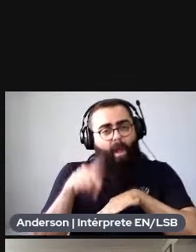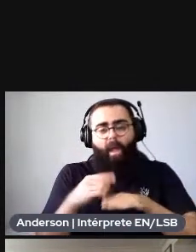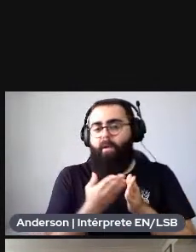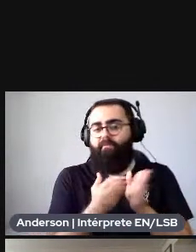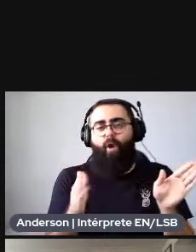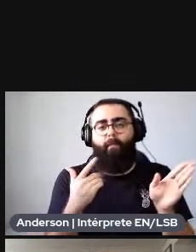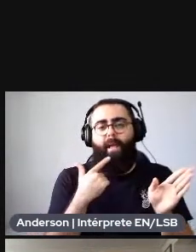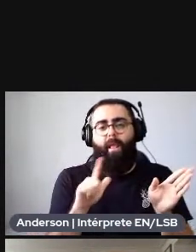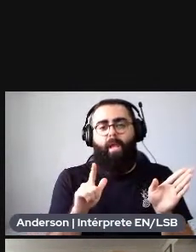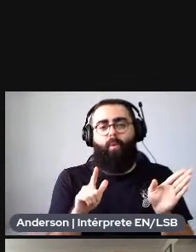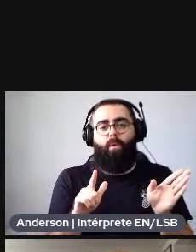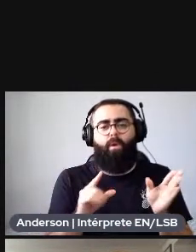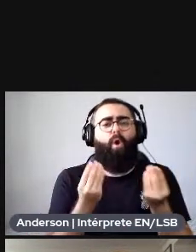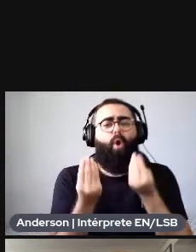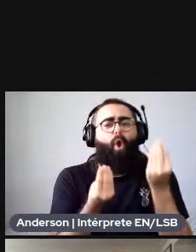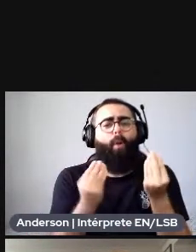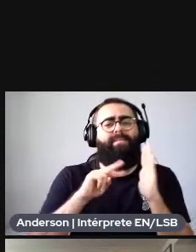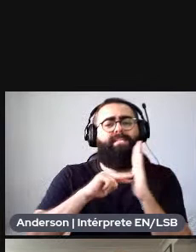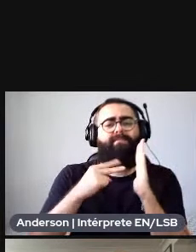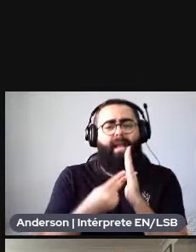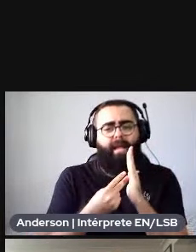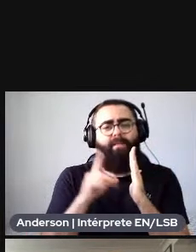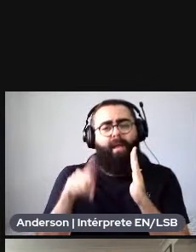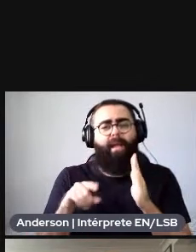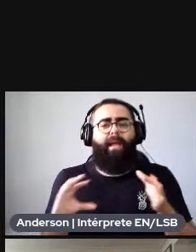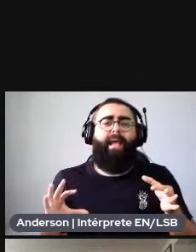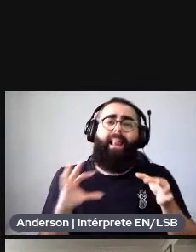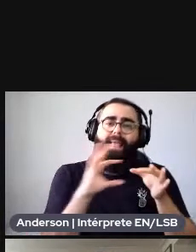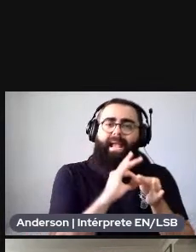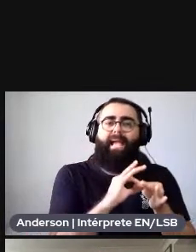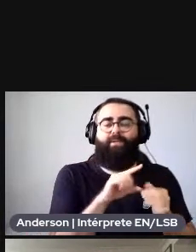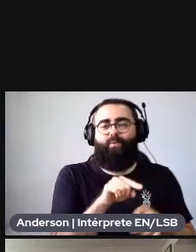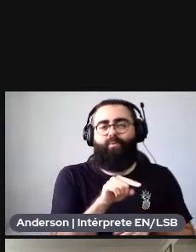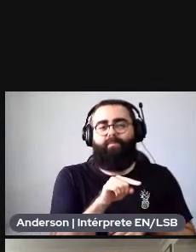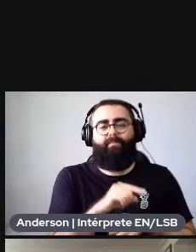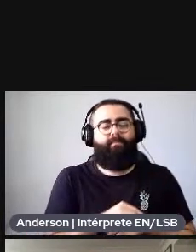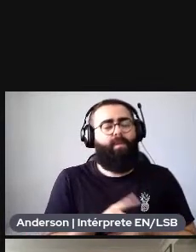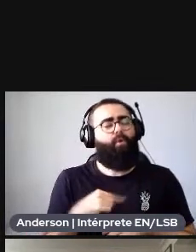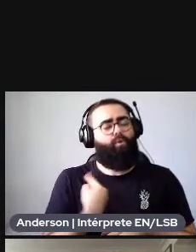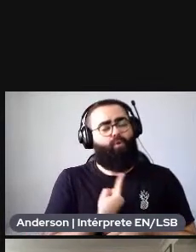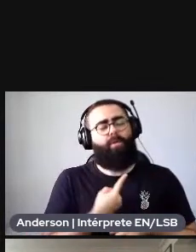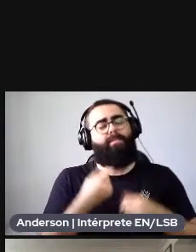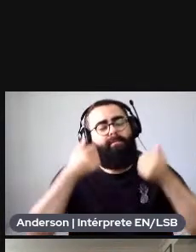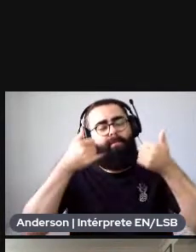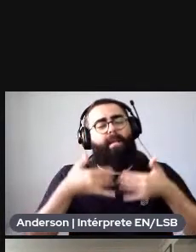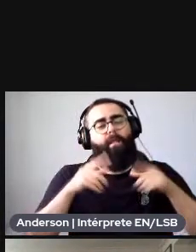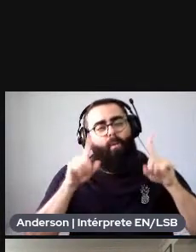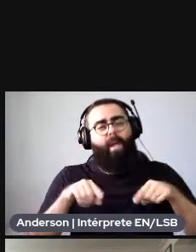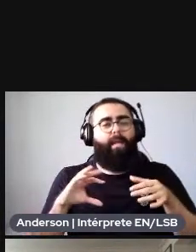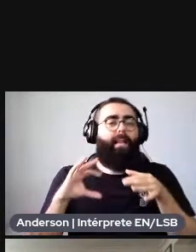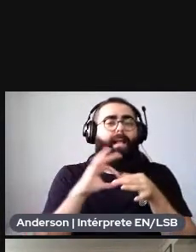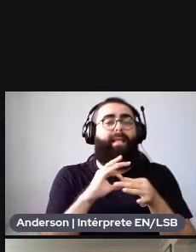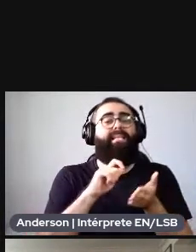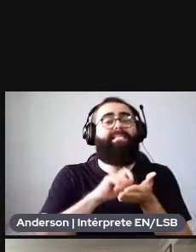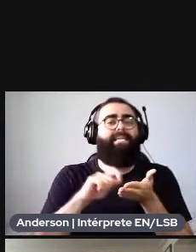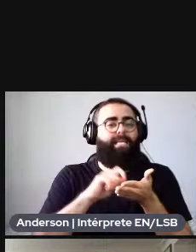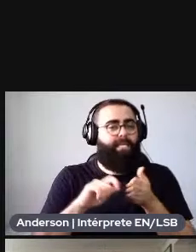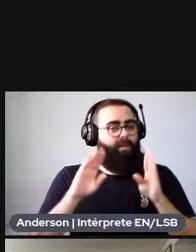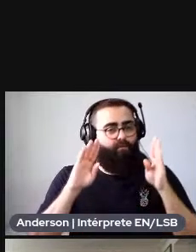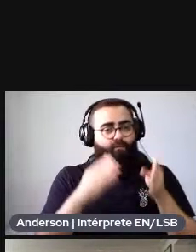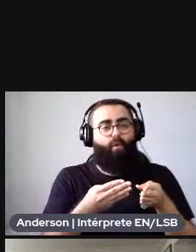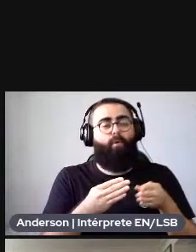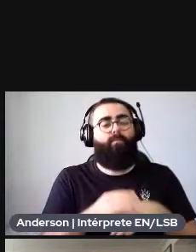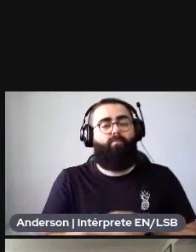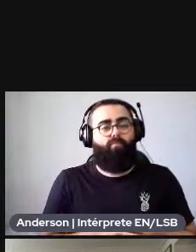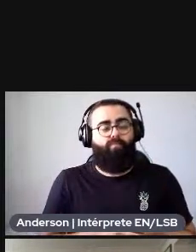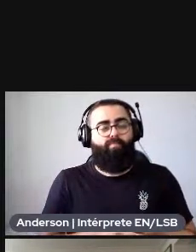de uma questão que é fundamentalmente associada à língua escrita. Okay? E, portanto, daí que tem a